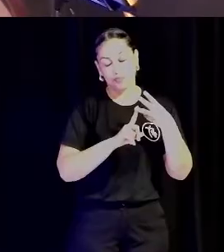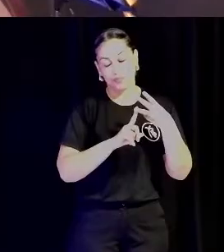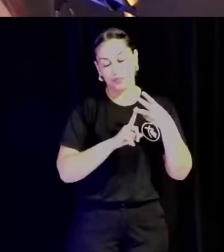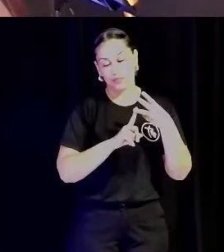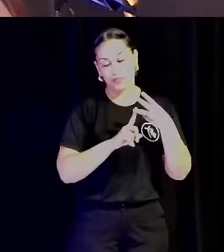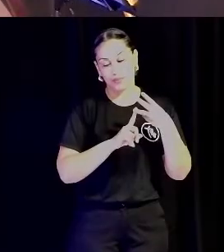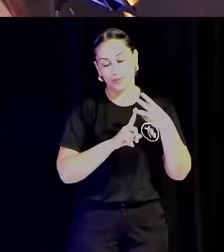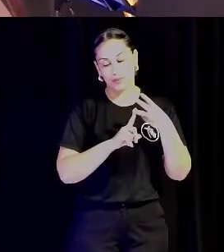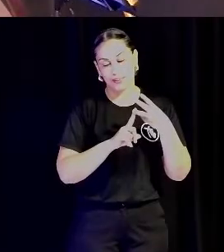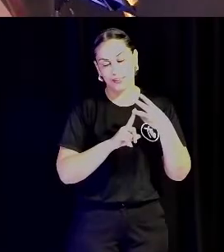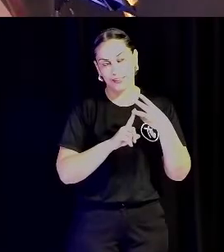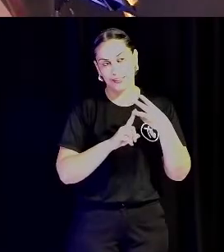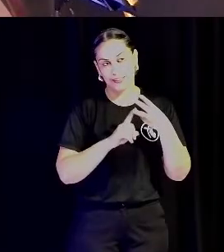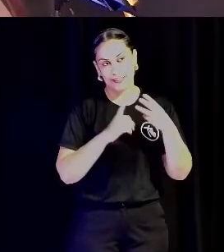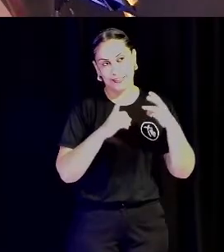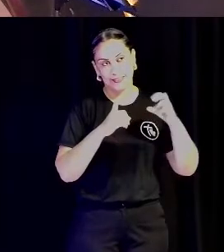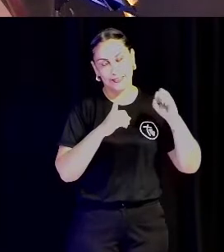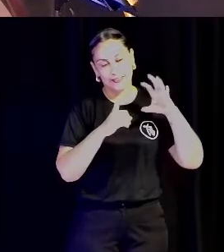Resiliência. Você pode repetir?